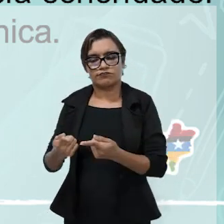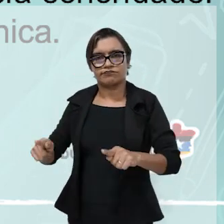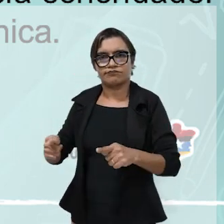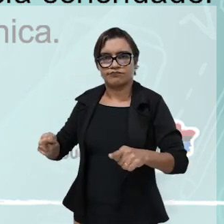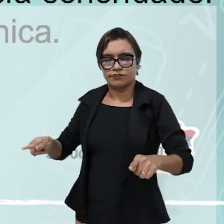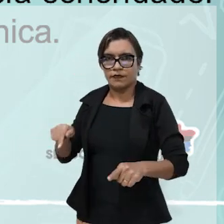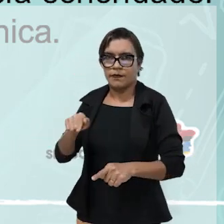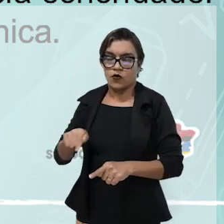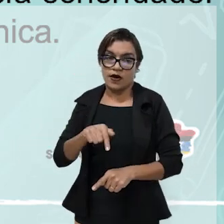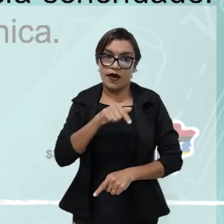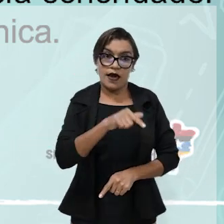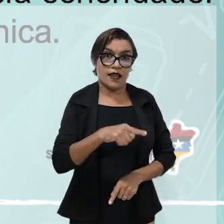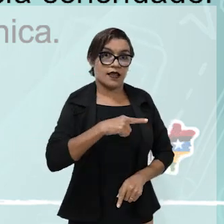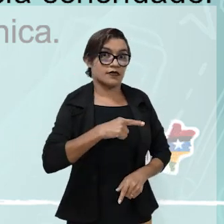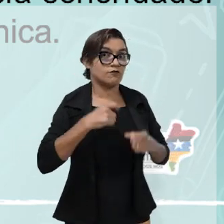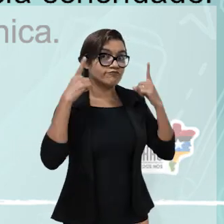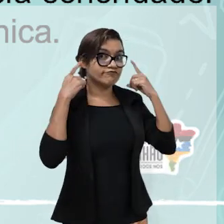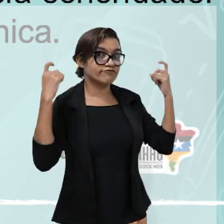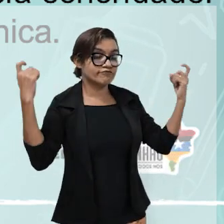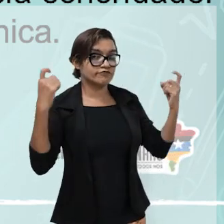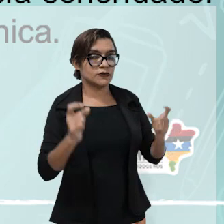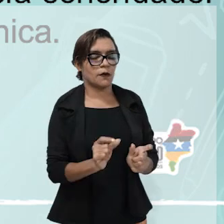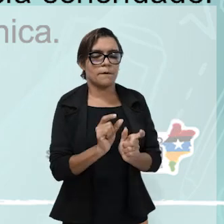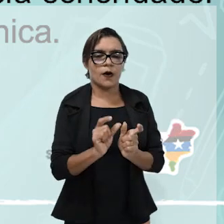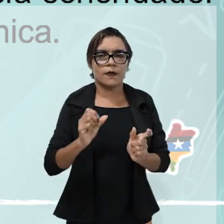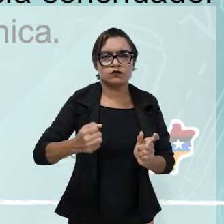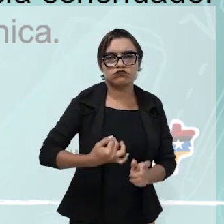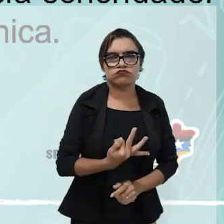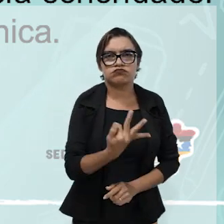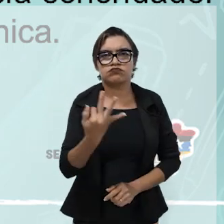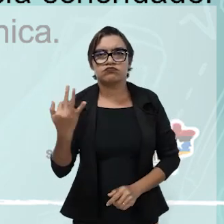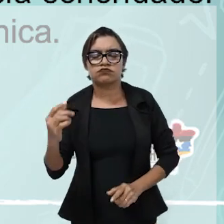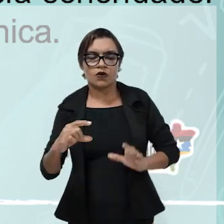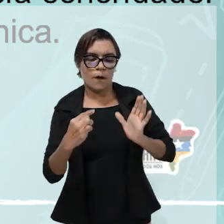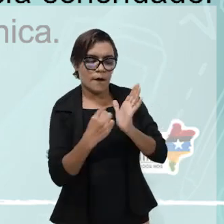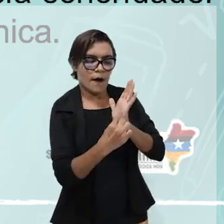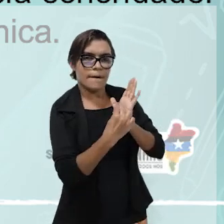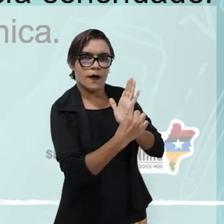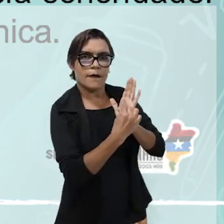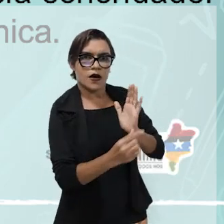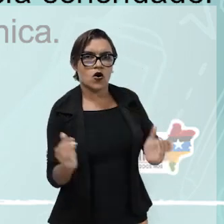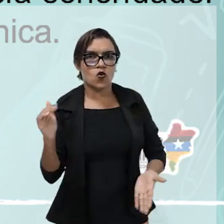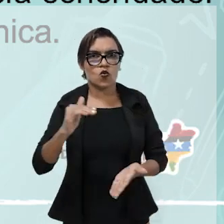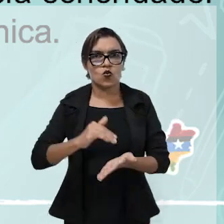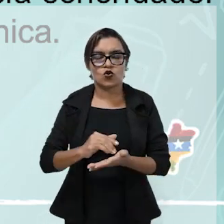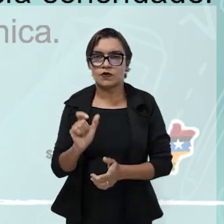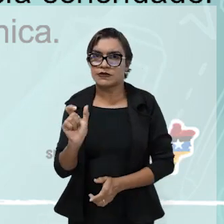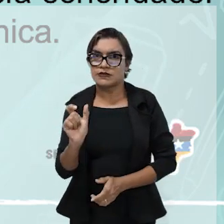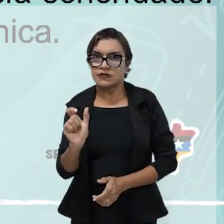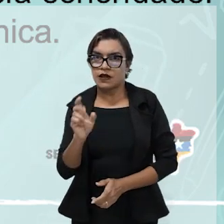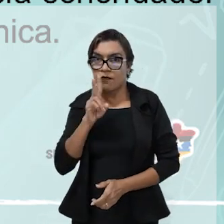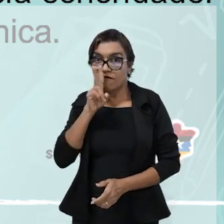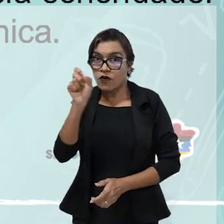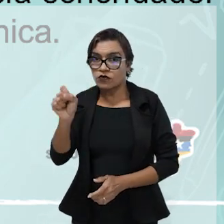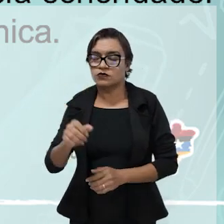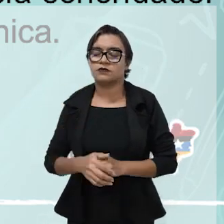pela sonoridade. A contagem das sílabas em uma estrofe termina na última sílaba tônica. Então, o que a gente vê aqui? Vamos relembrar